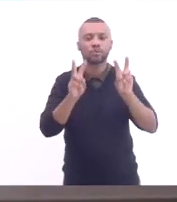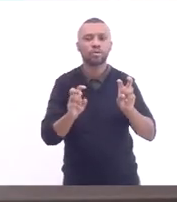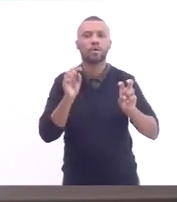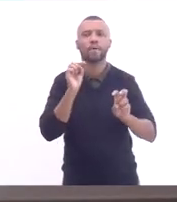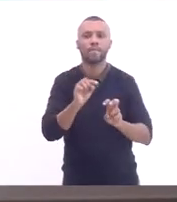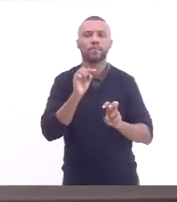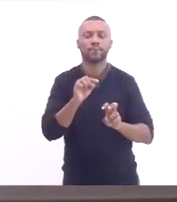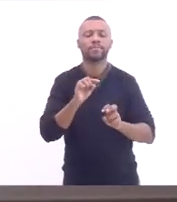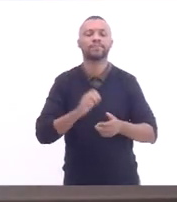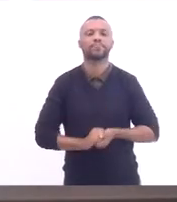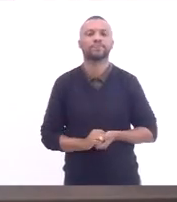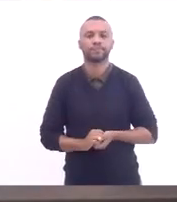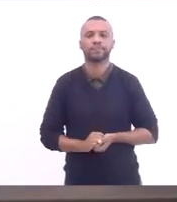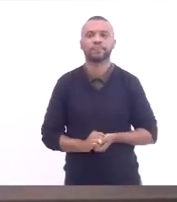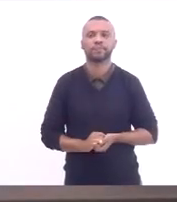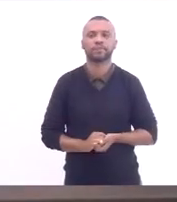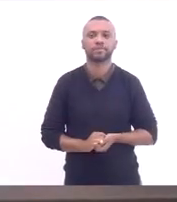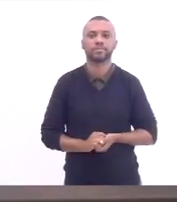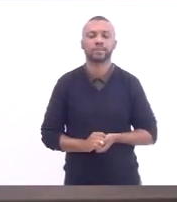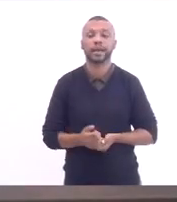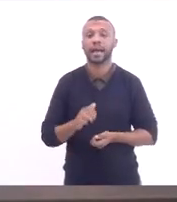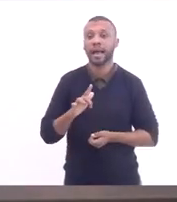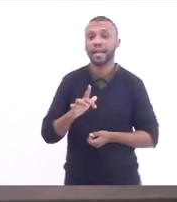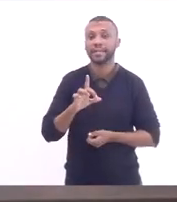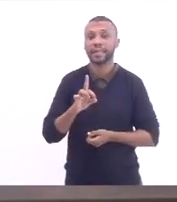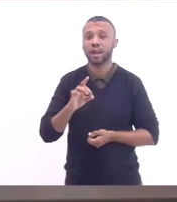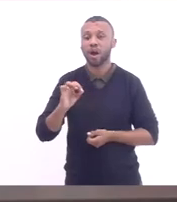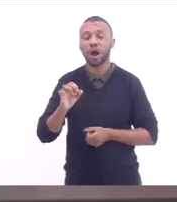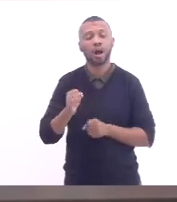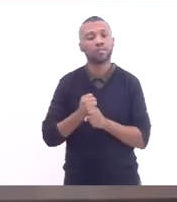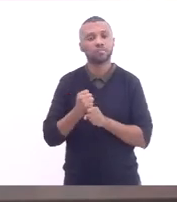a nossa LDO de